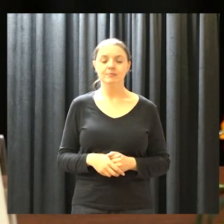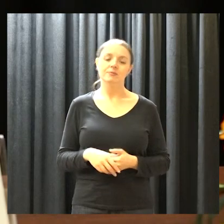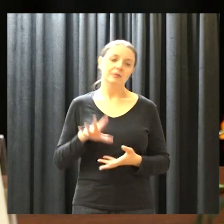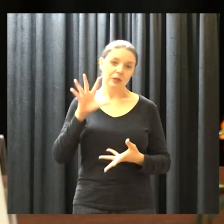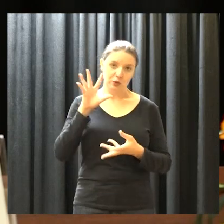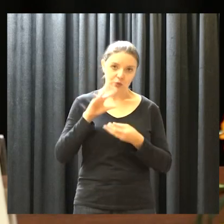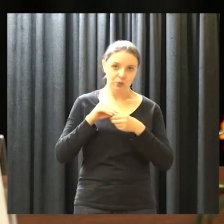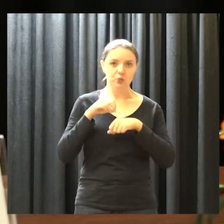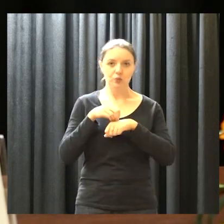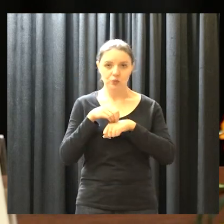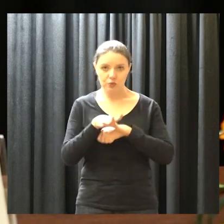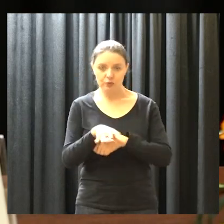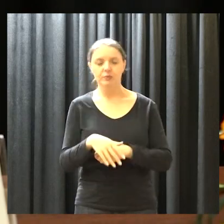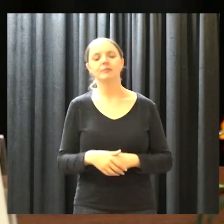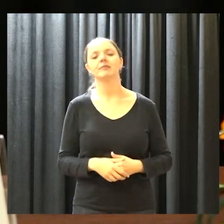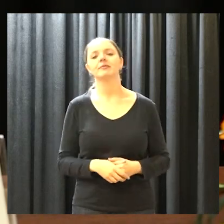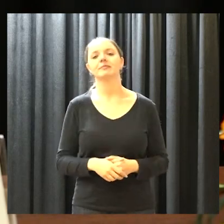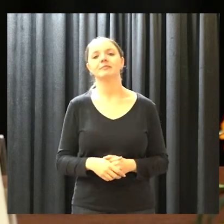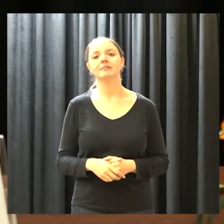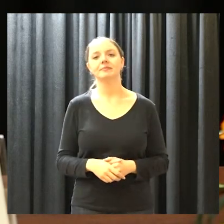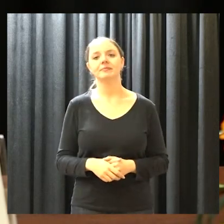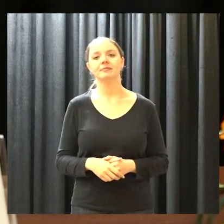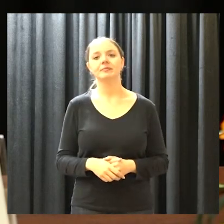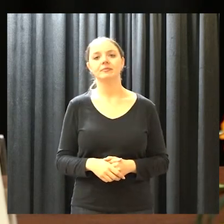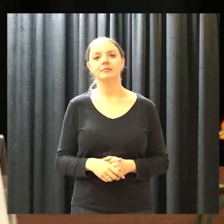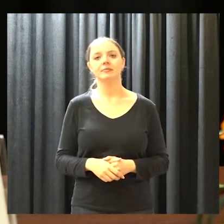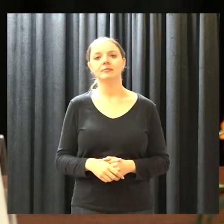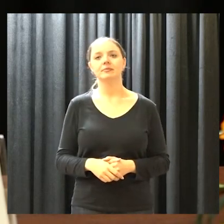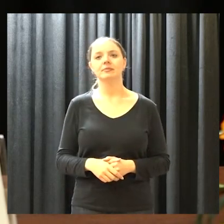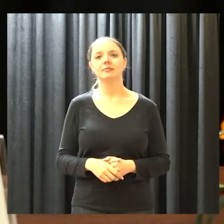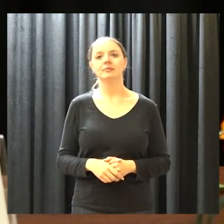isso, queria dizer que